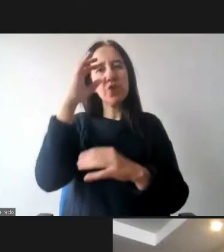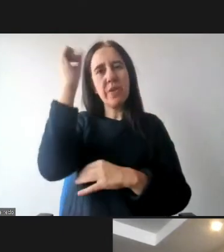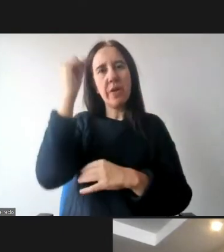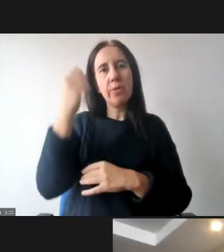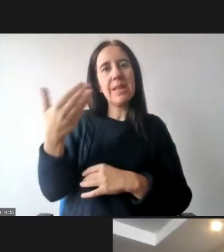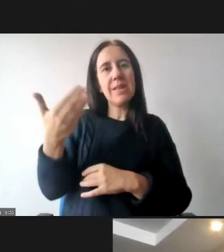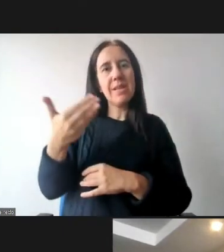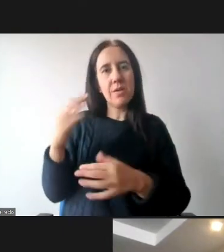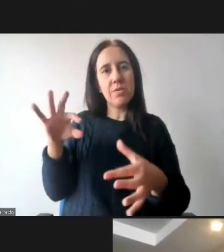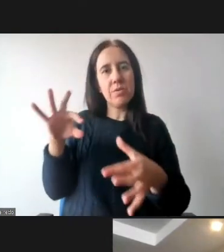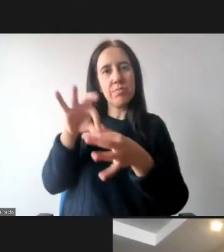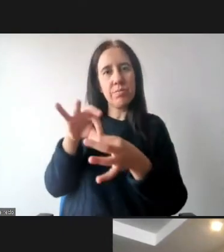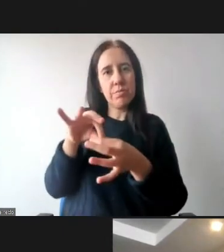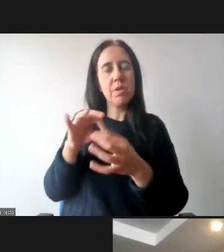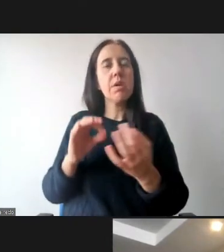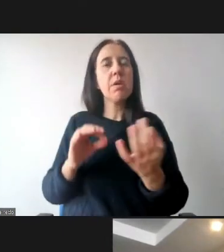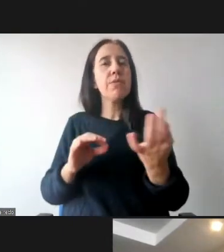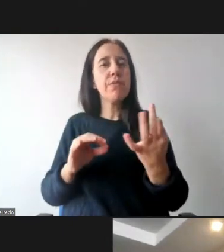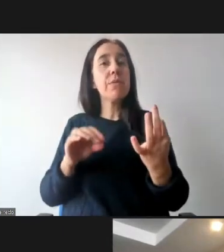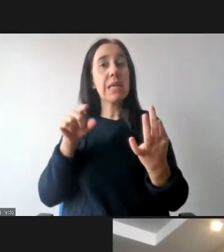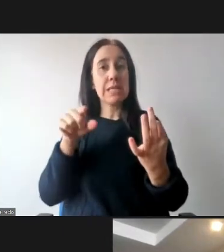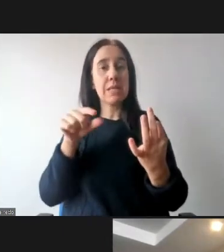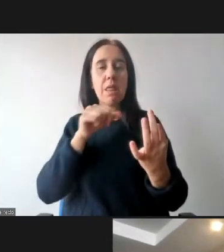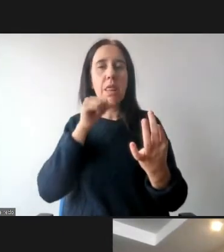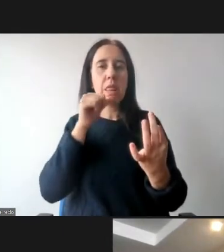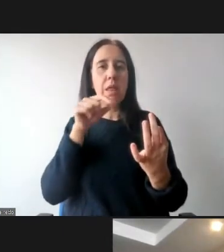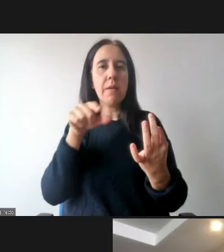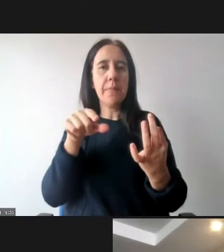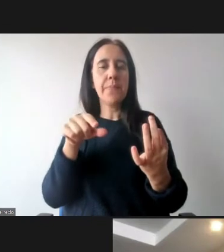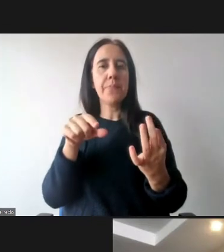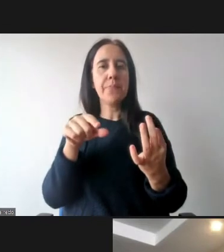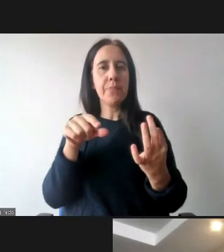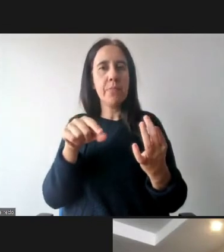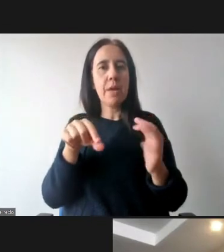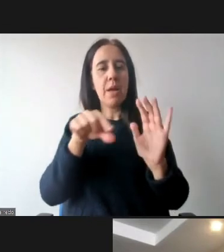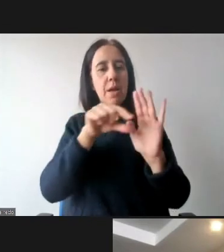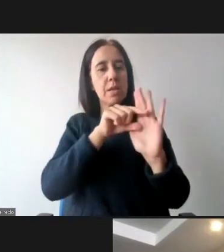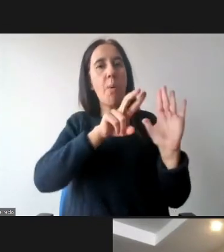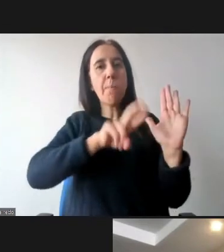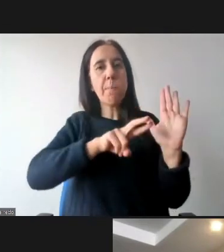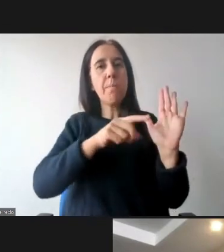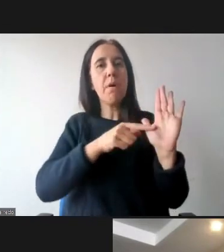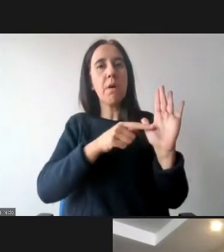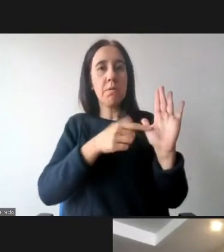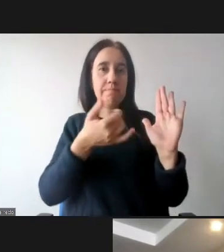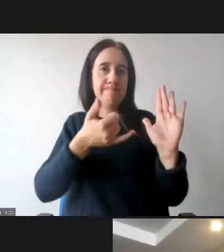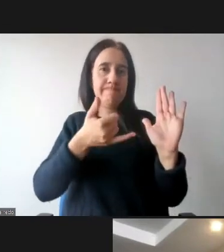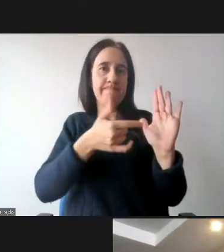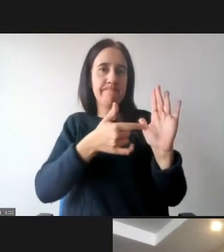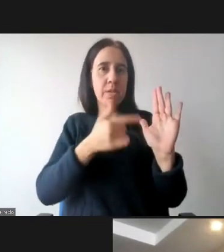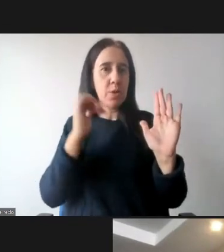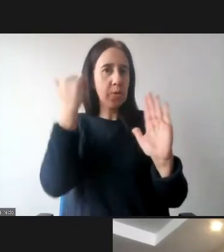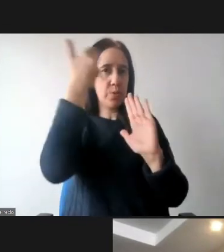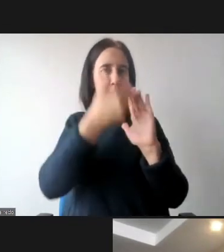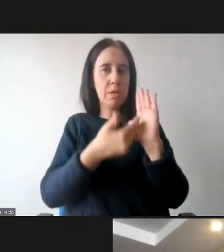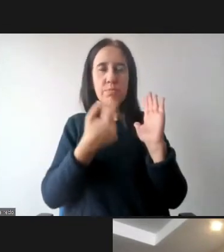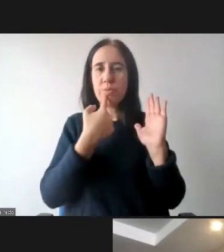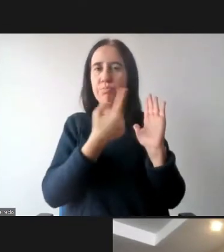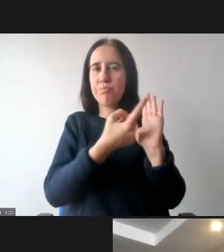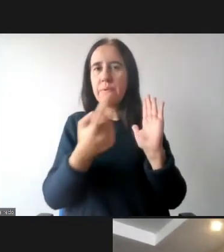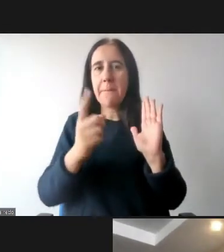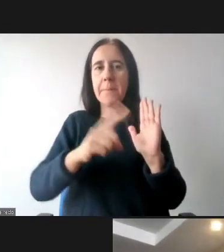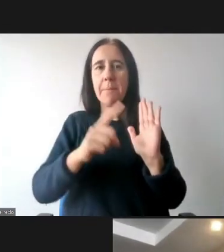e de tal forma que ele sempre resultaria do artigo 2º da Constituição, como é muitas vezes afirmado, mesmo que